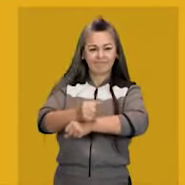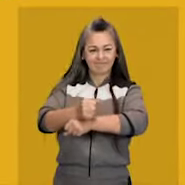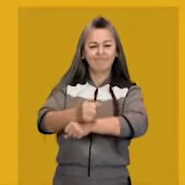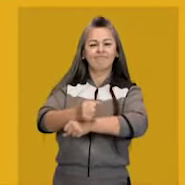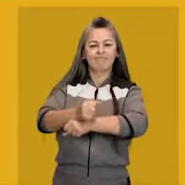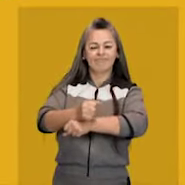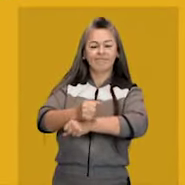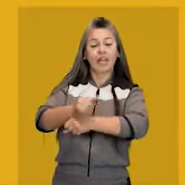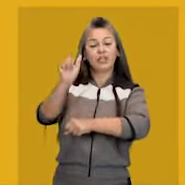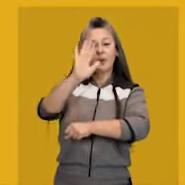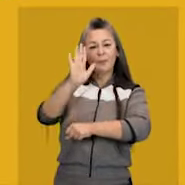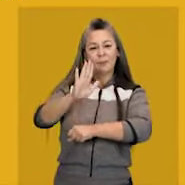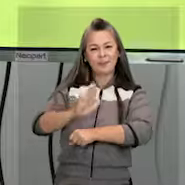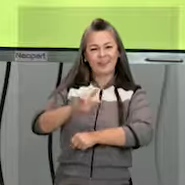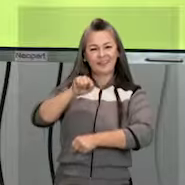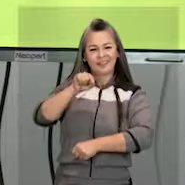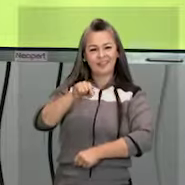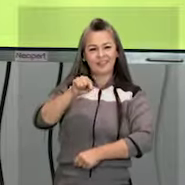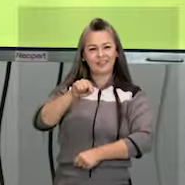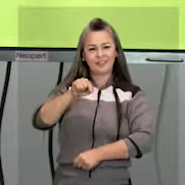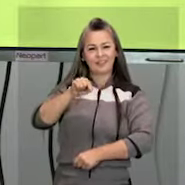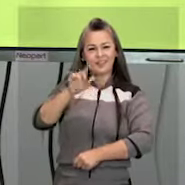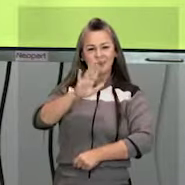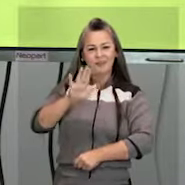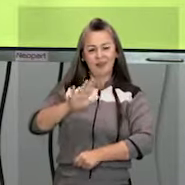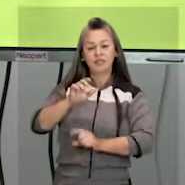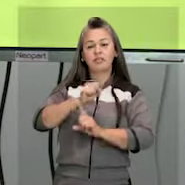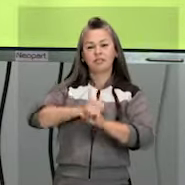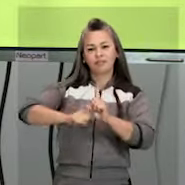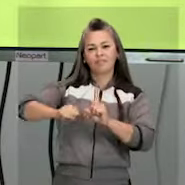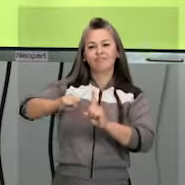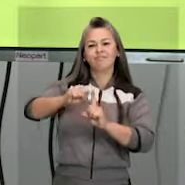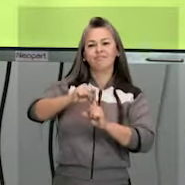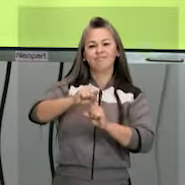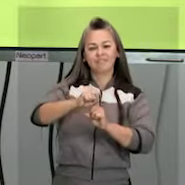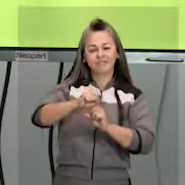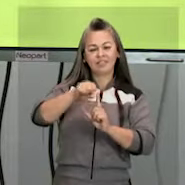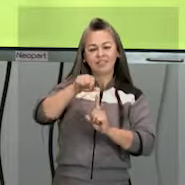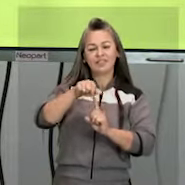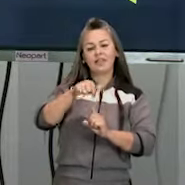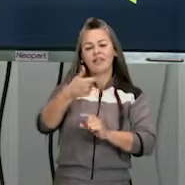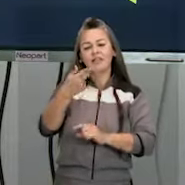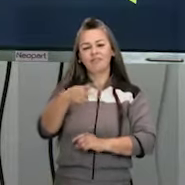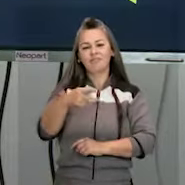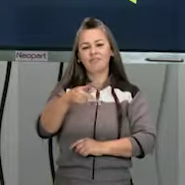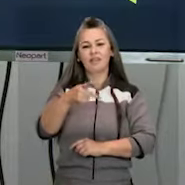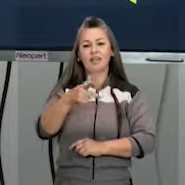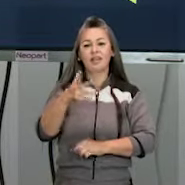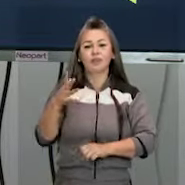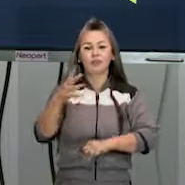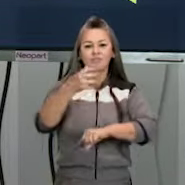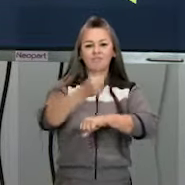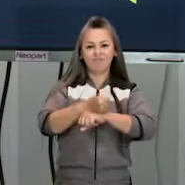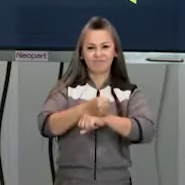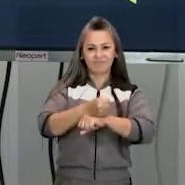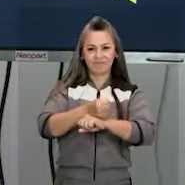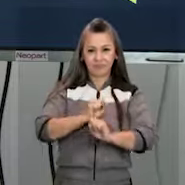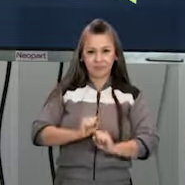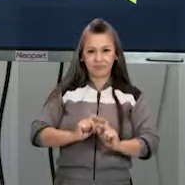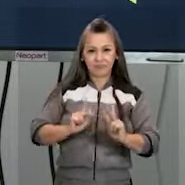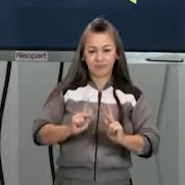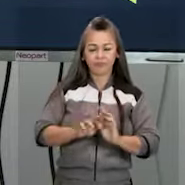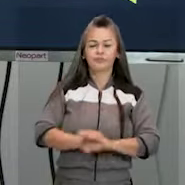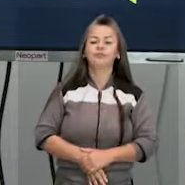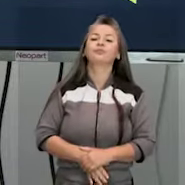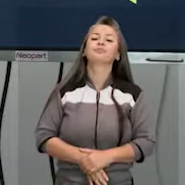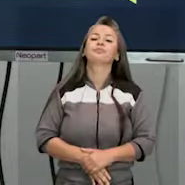colonial. Essa é a habilidade do currículo de referência que nós vamos utilizar na aula de hoje. Bom, o trabalho